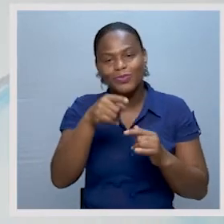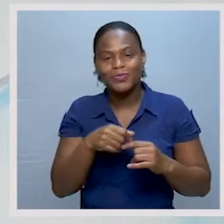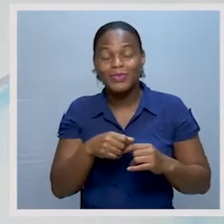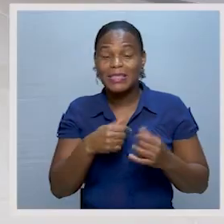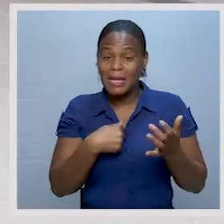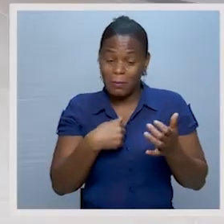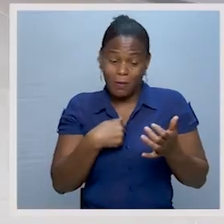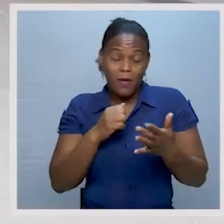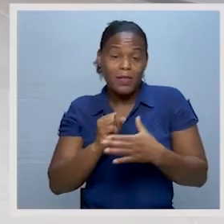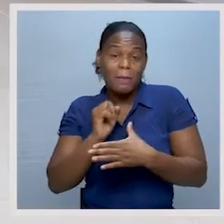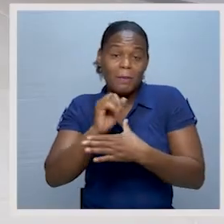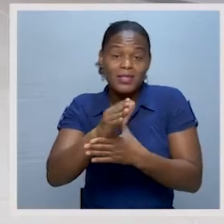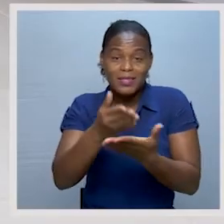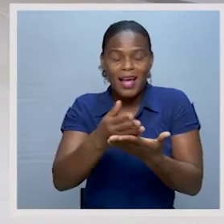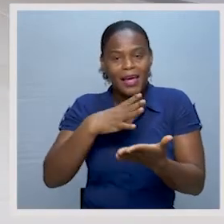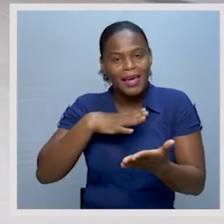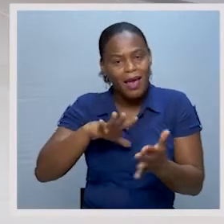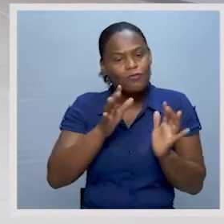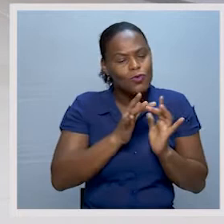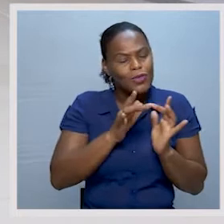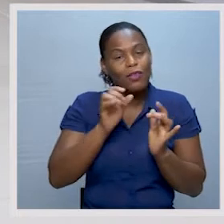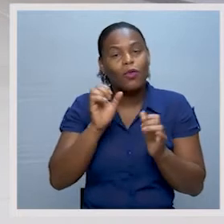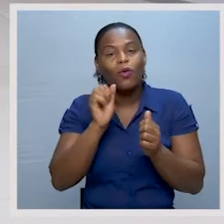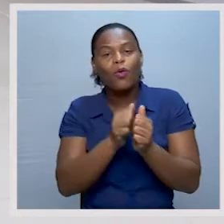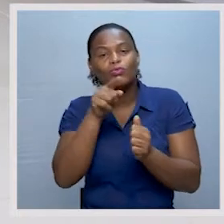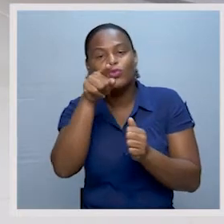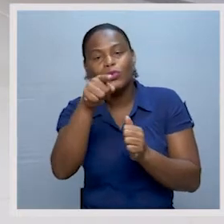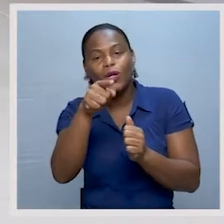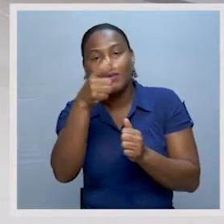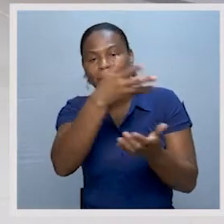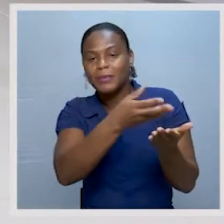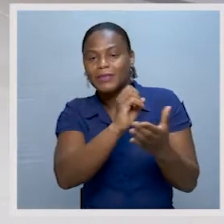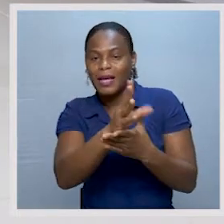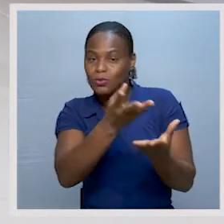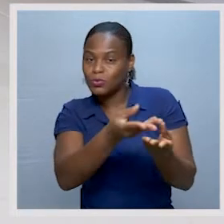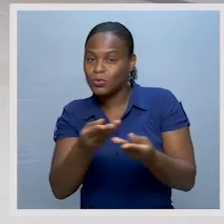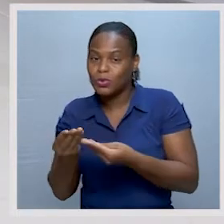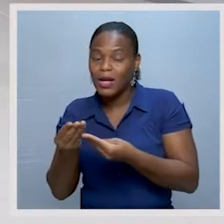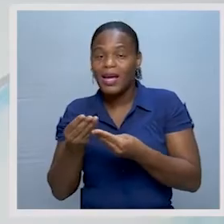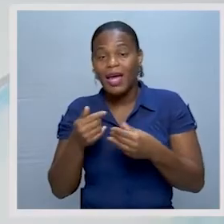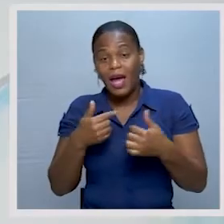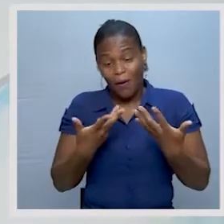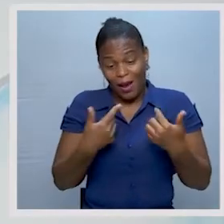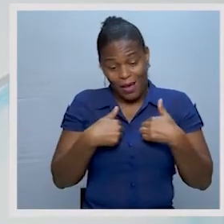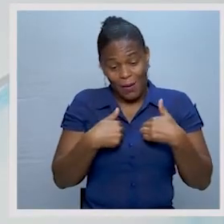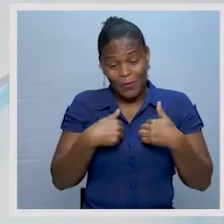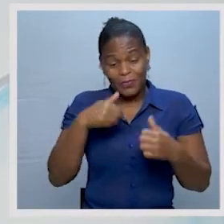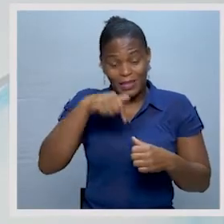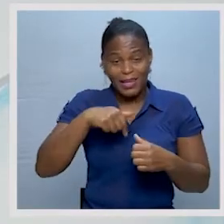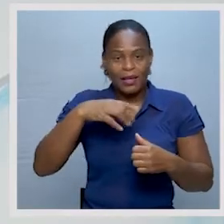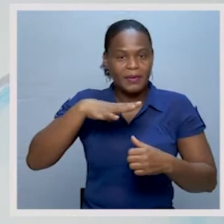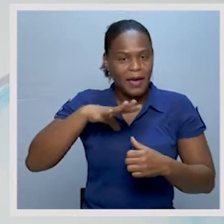contacto. Eu, sendo o emissor, eu tento estabelecer o contacto com o emissor, com o receptor. Nesse caso, eu estou